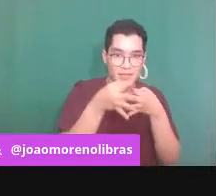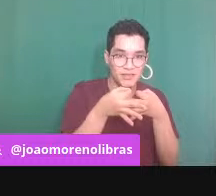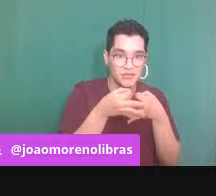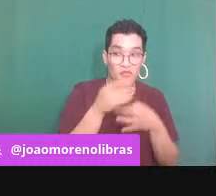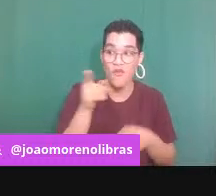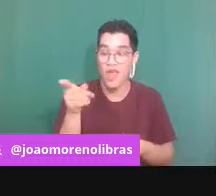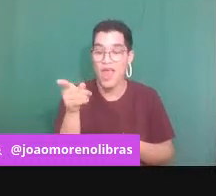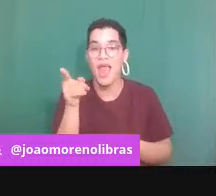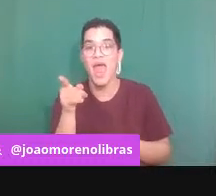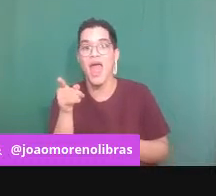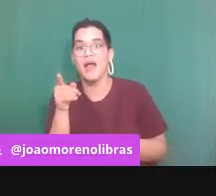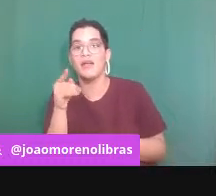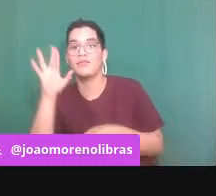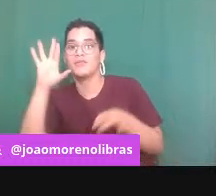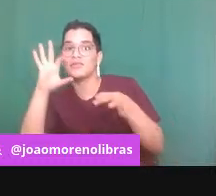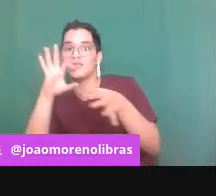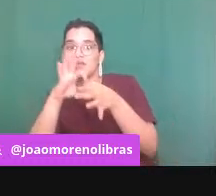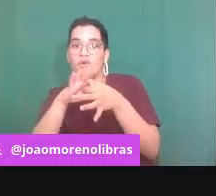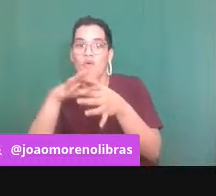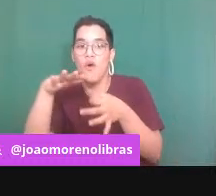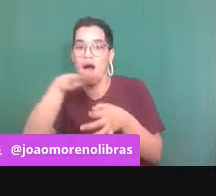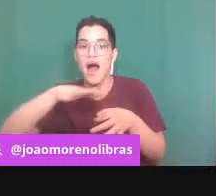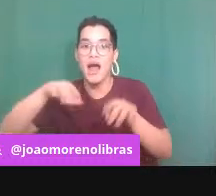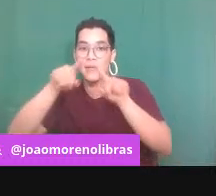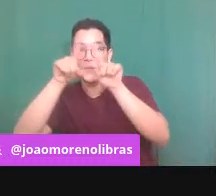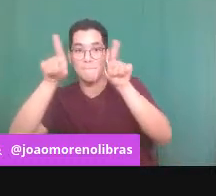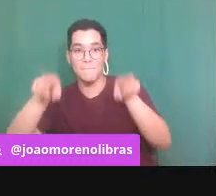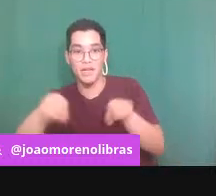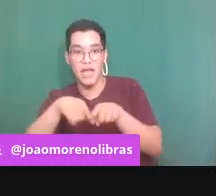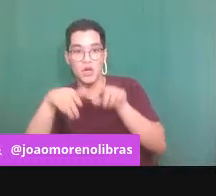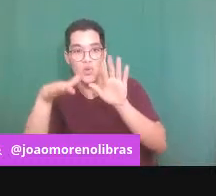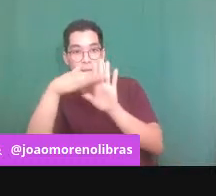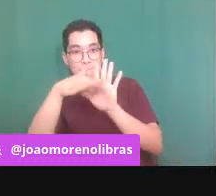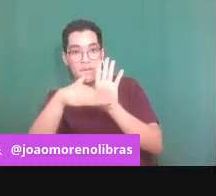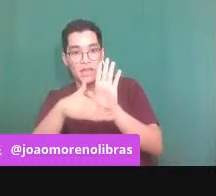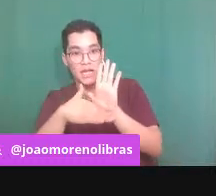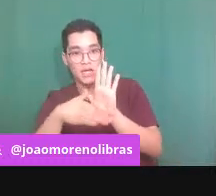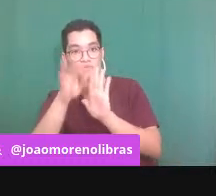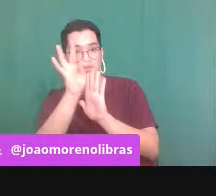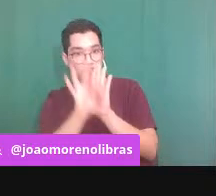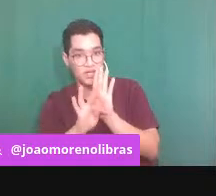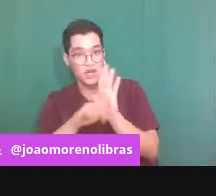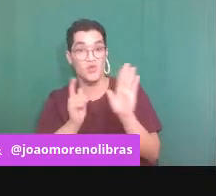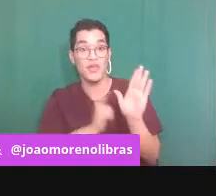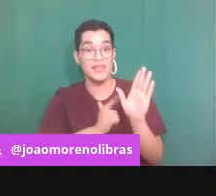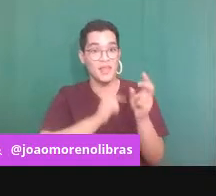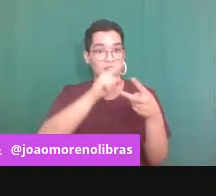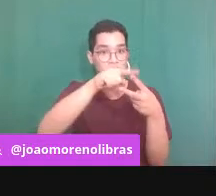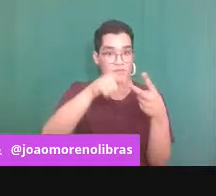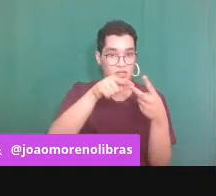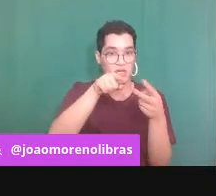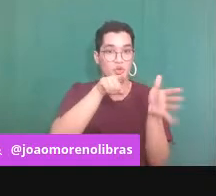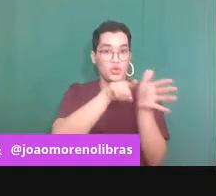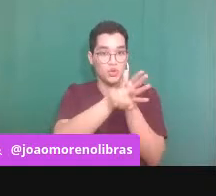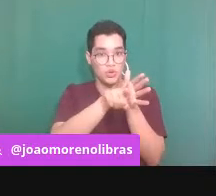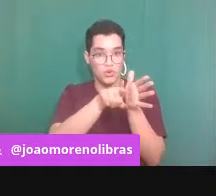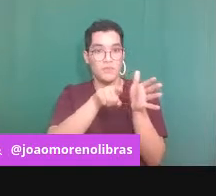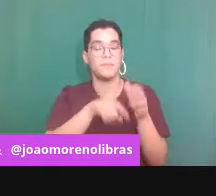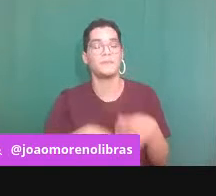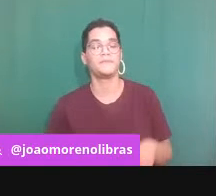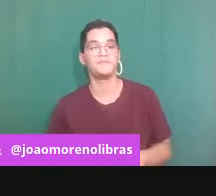né? De sequências textuais. E ela tinha duas perguntas aí que estão no slide 54. Quais